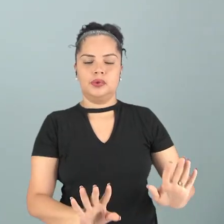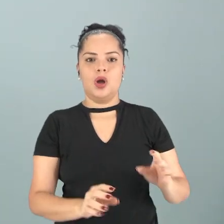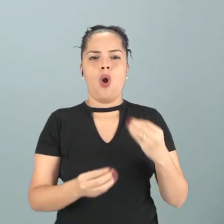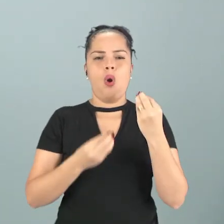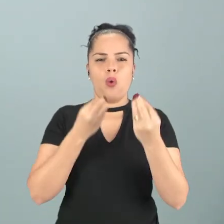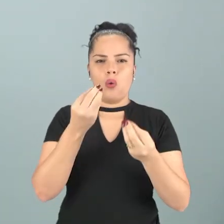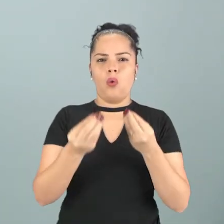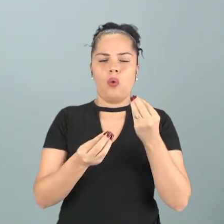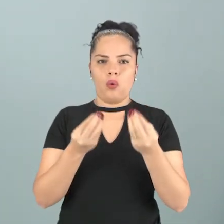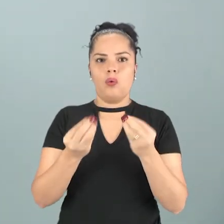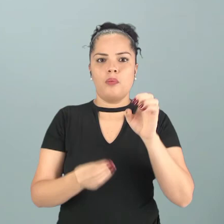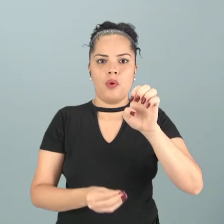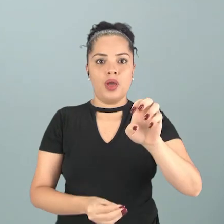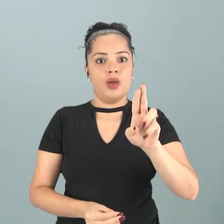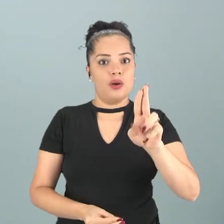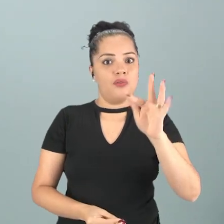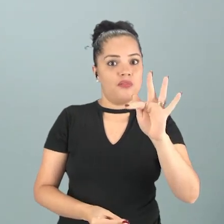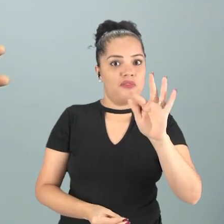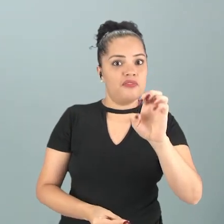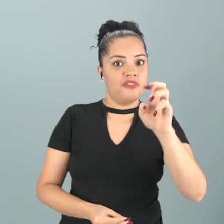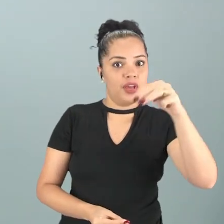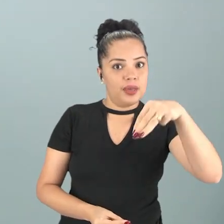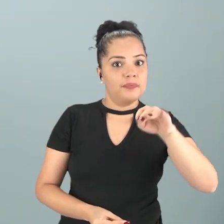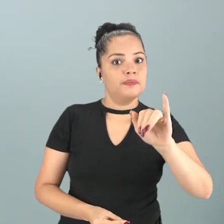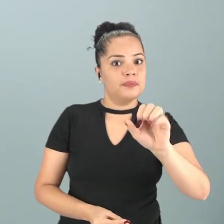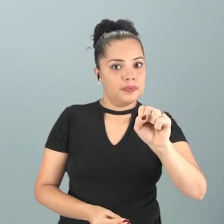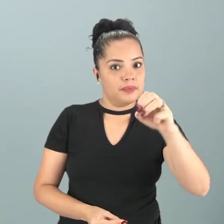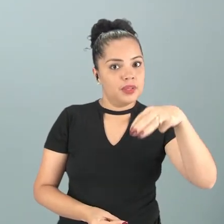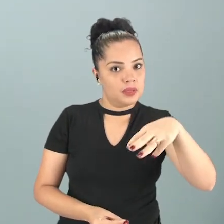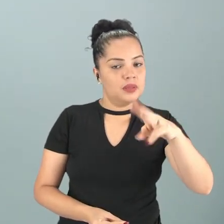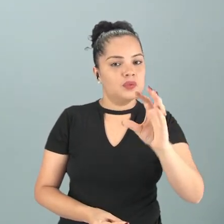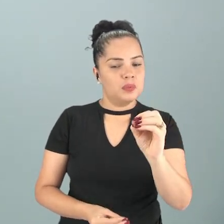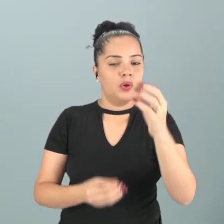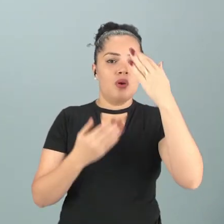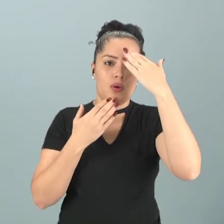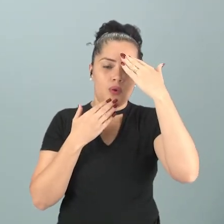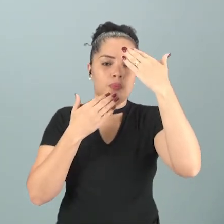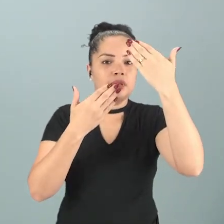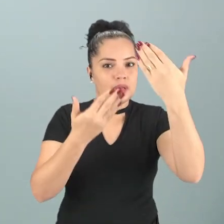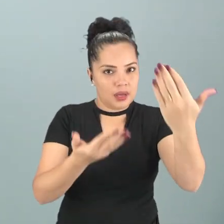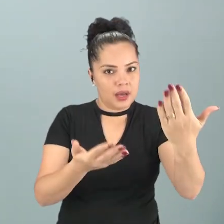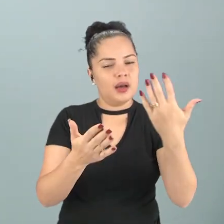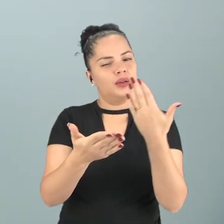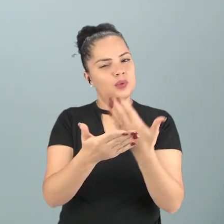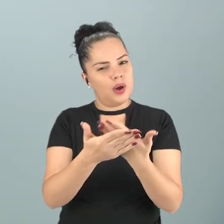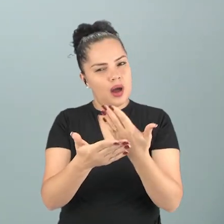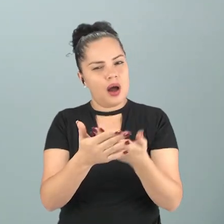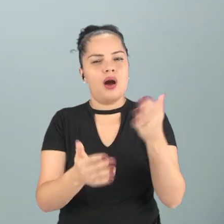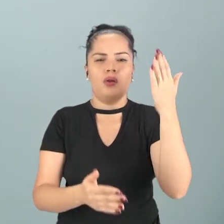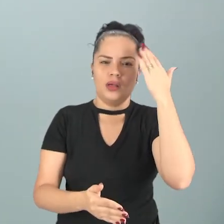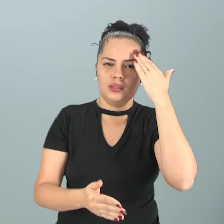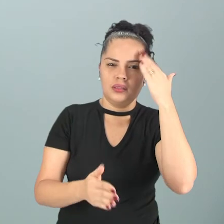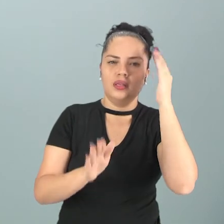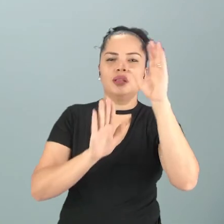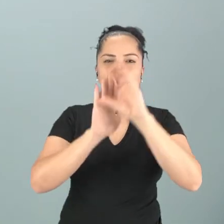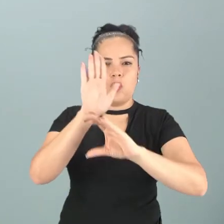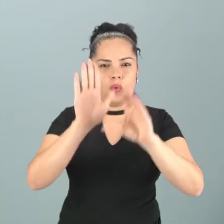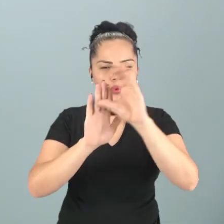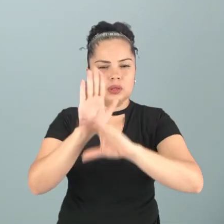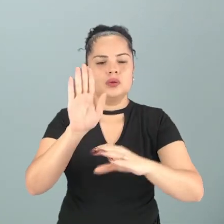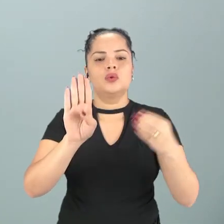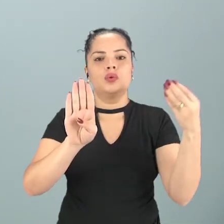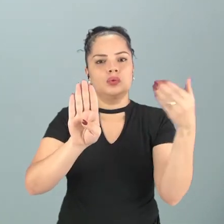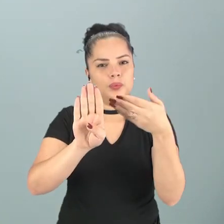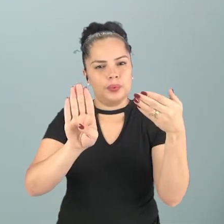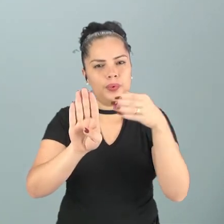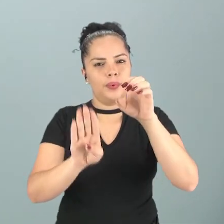com eufemismos. Certo? Então é isso, galerinha. Muito obrigado por essa aula, por ter compreendido esse assunto. Para ter acesso a ela na